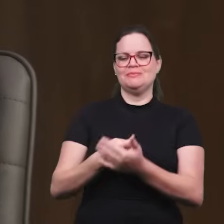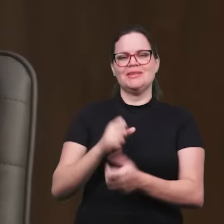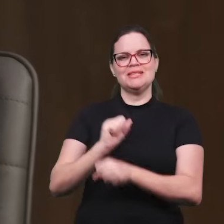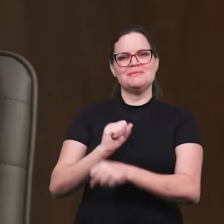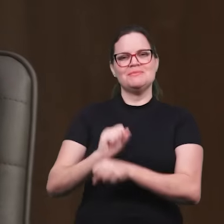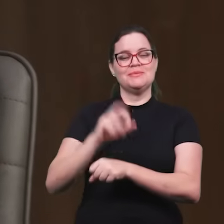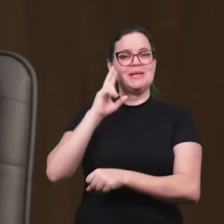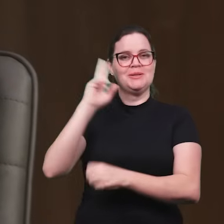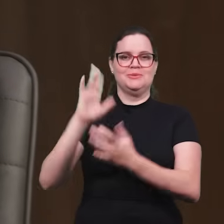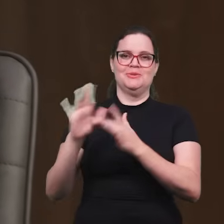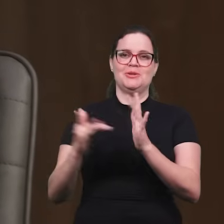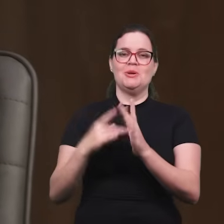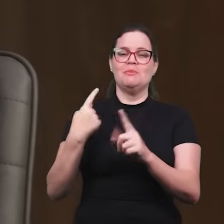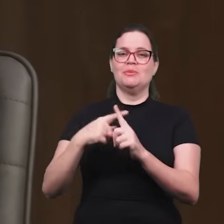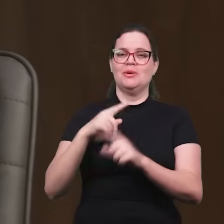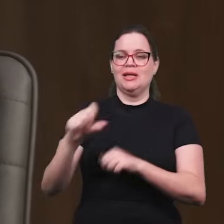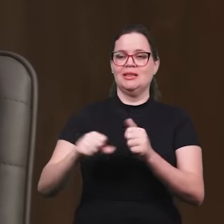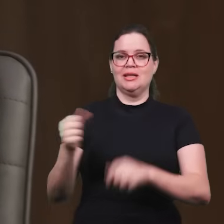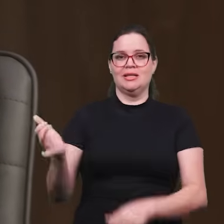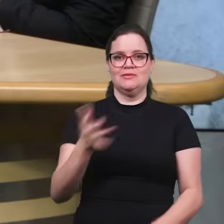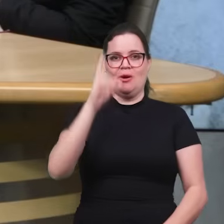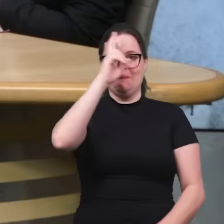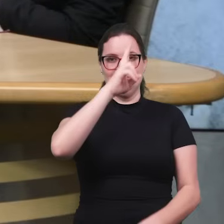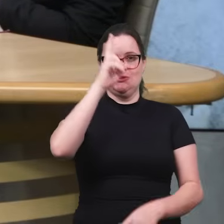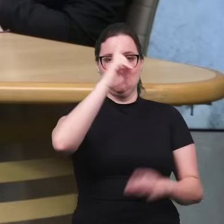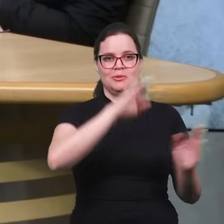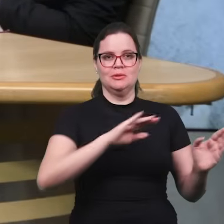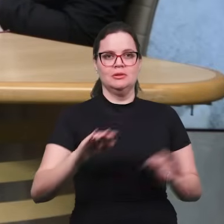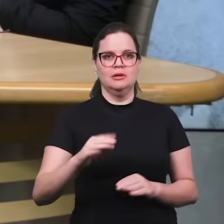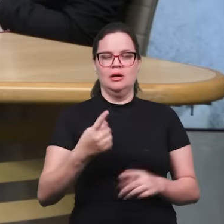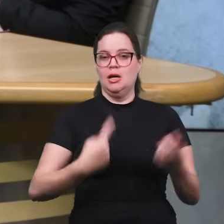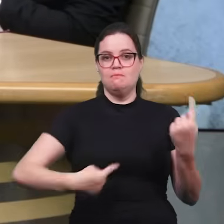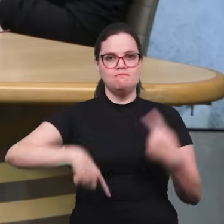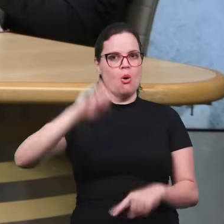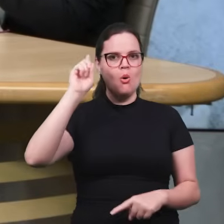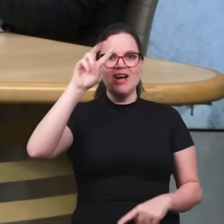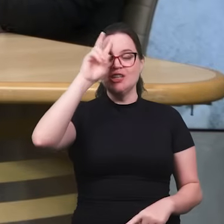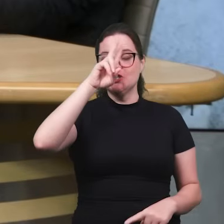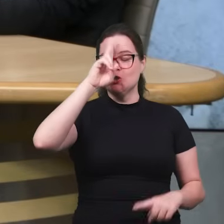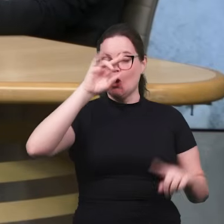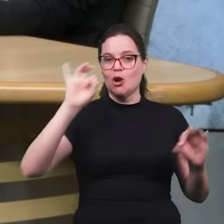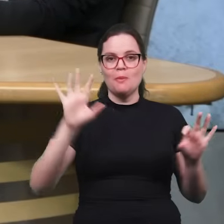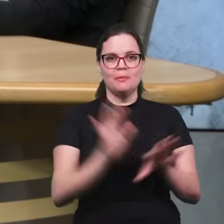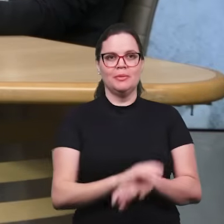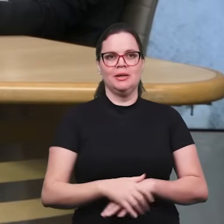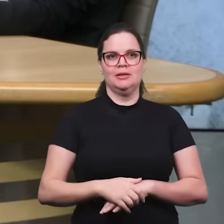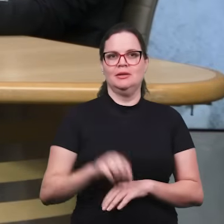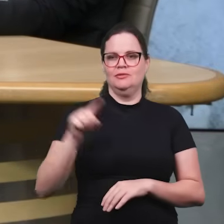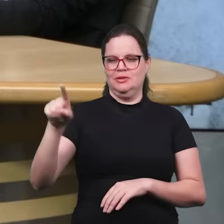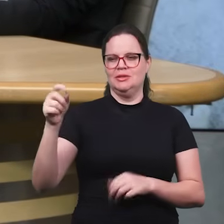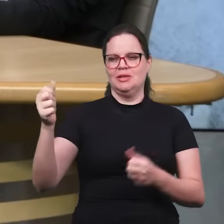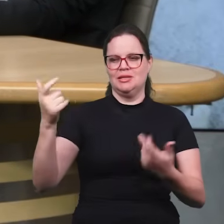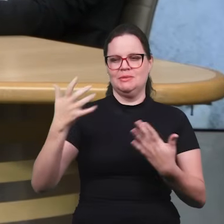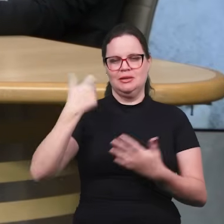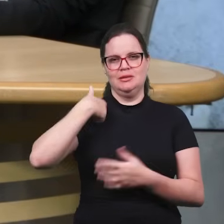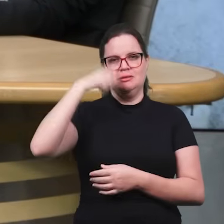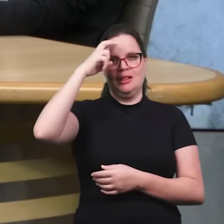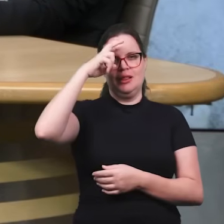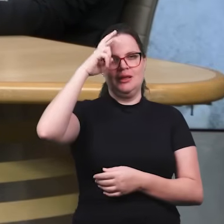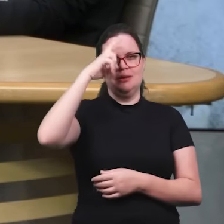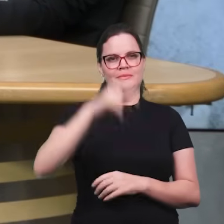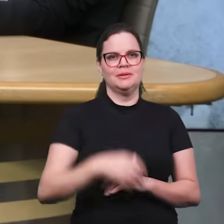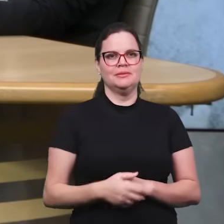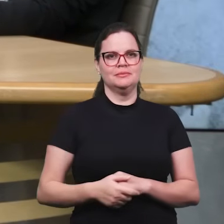Senhor muda histórias. Não, e muda histórias completamente. A Cris está falando aí e eu me lembrei